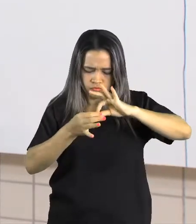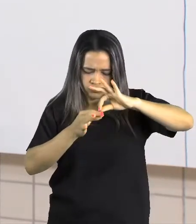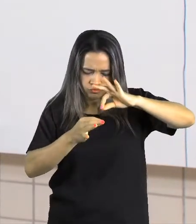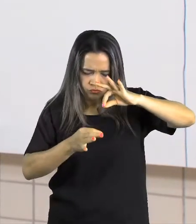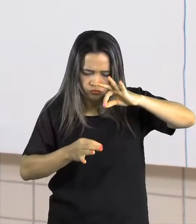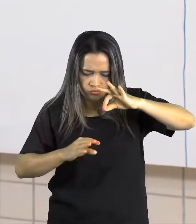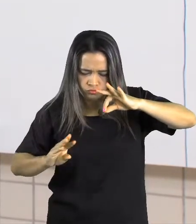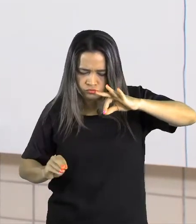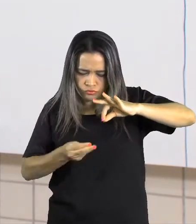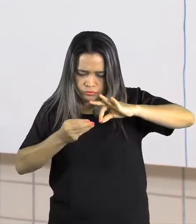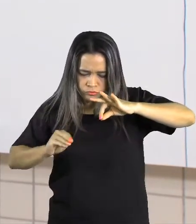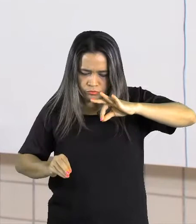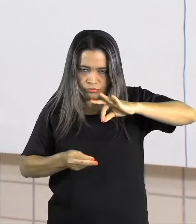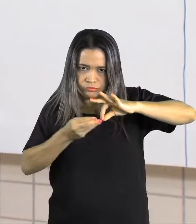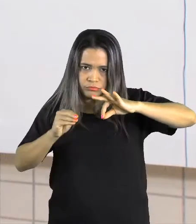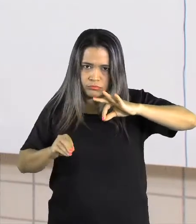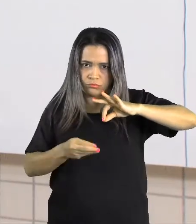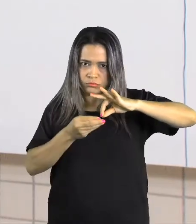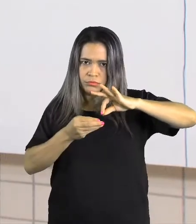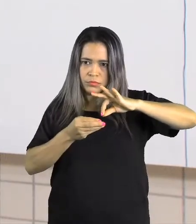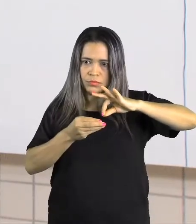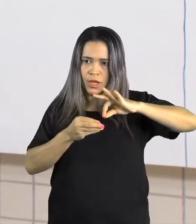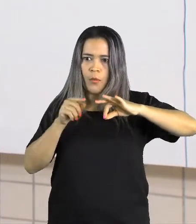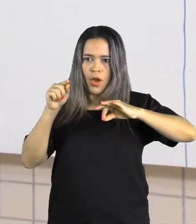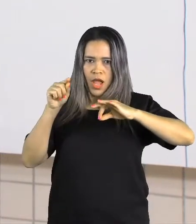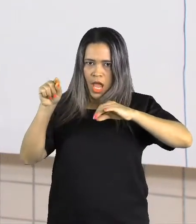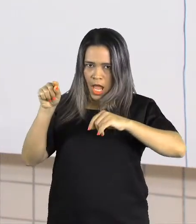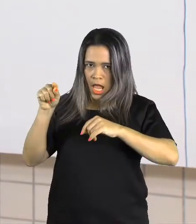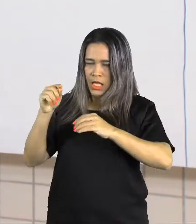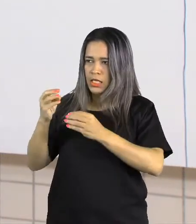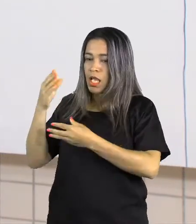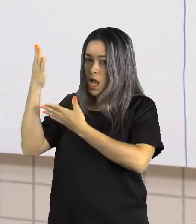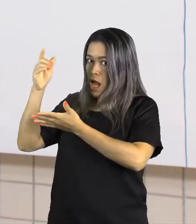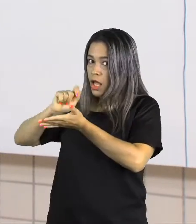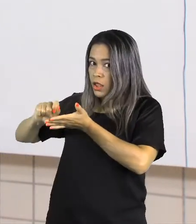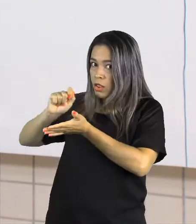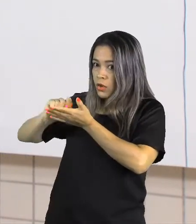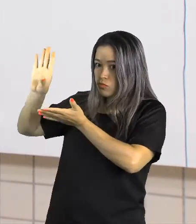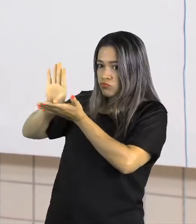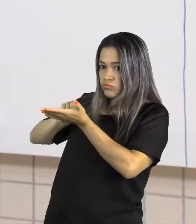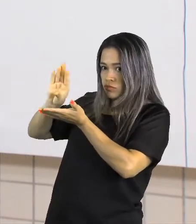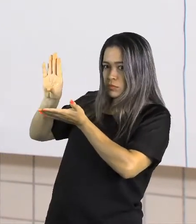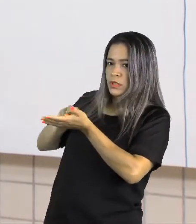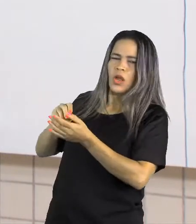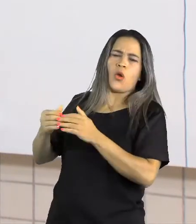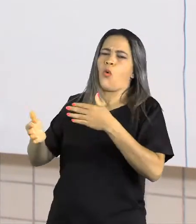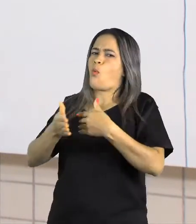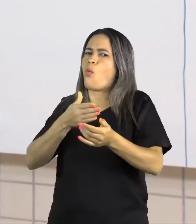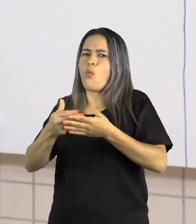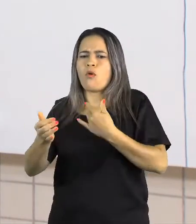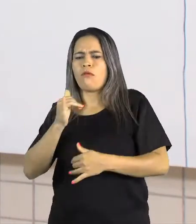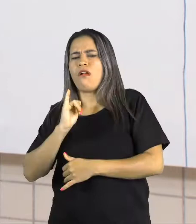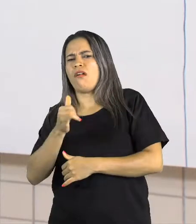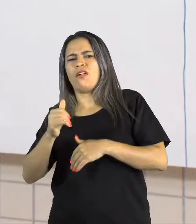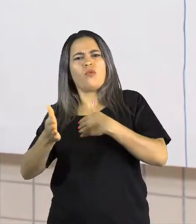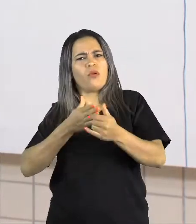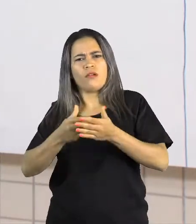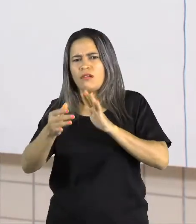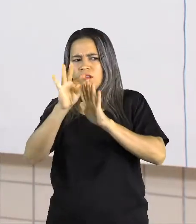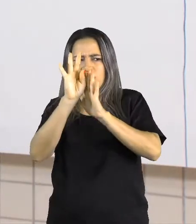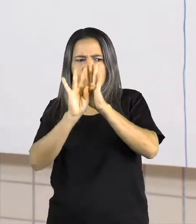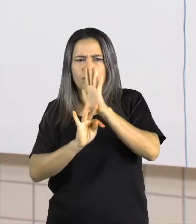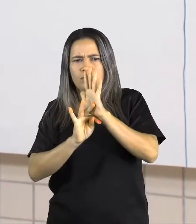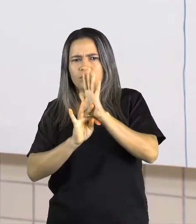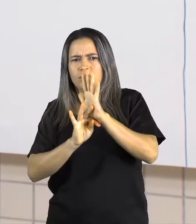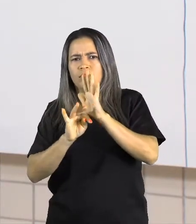seu caderninho esses tópicos, porque esses tópicos servem para qualquer relato, qualquer texto que você vai fazer, você